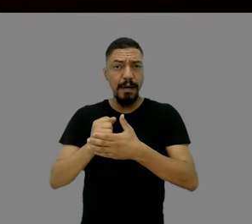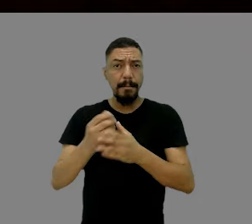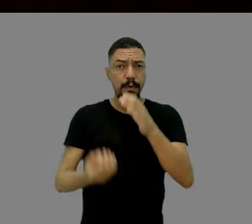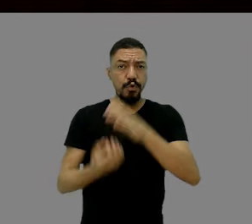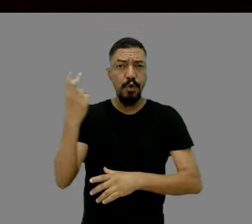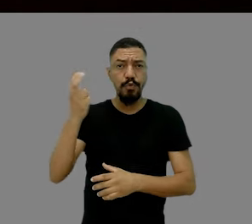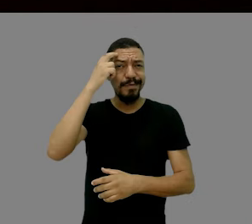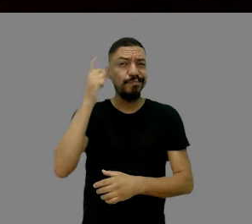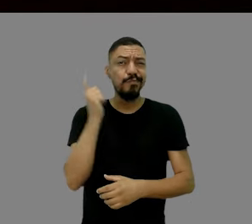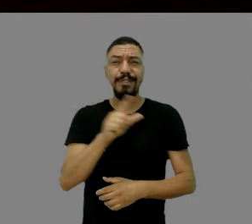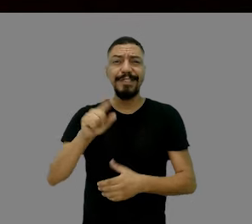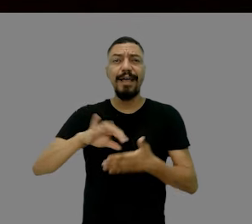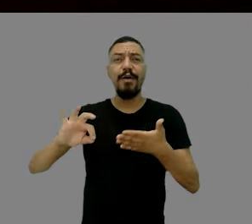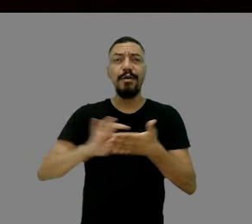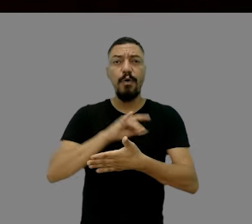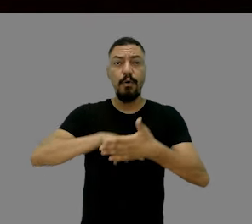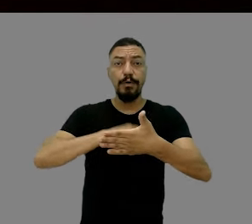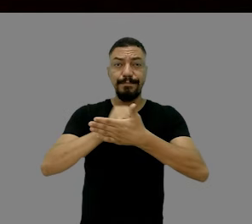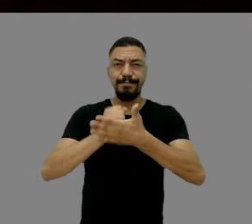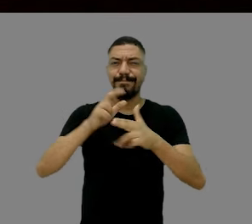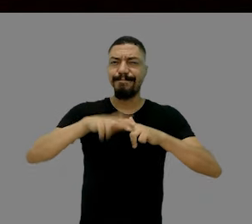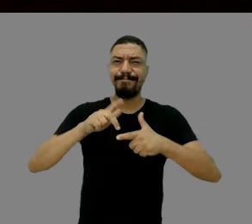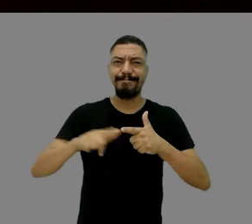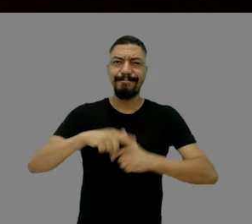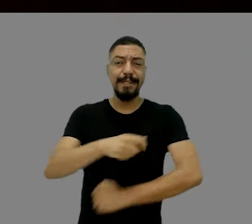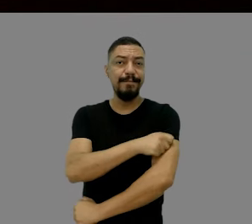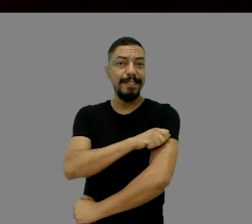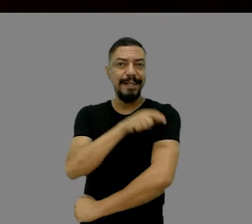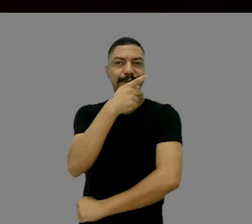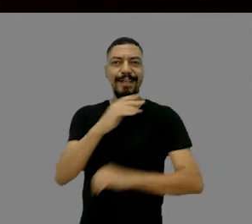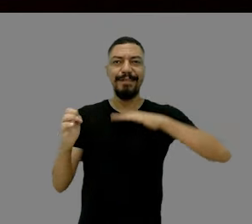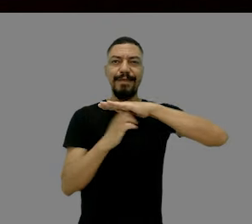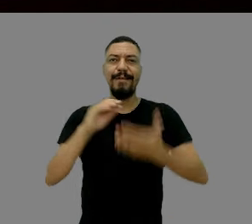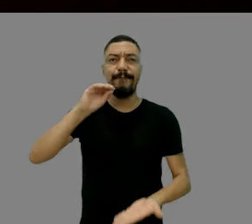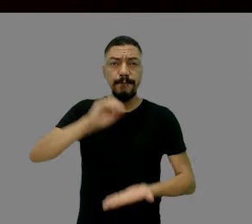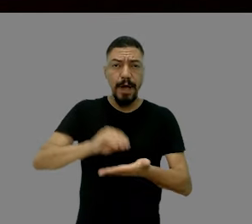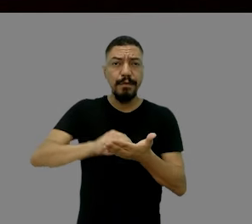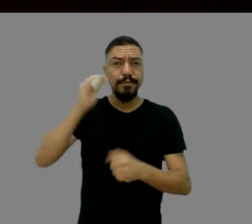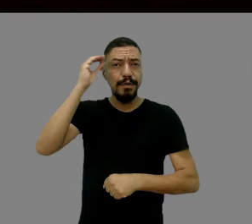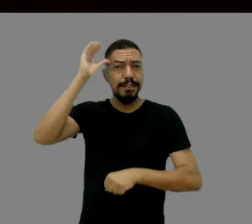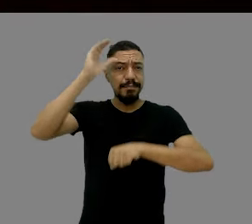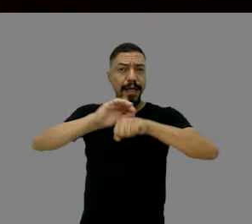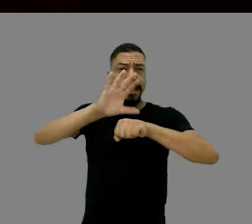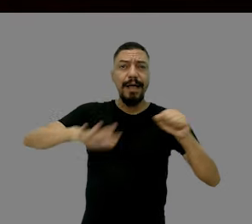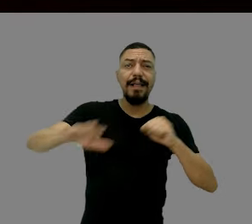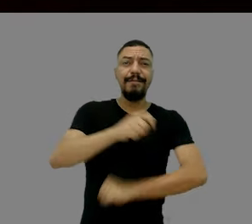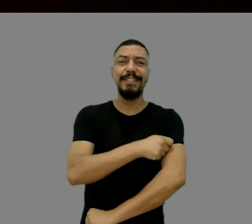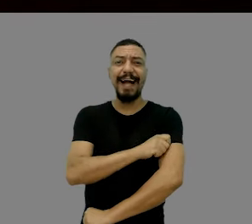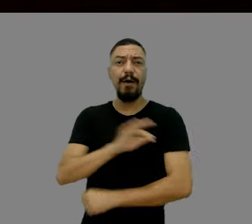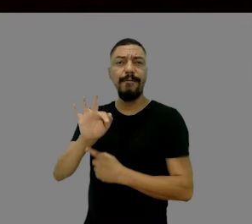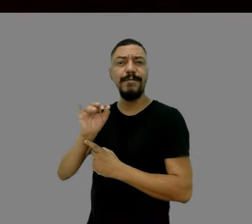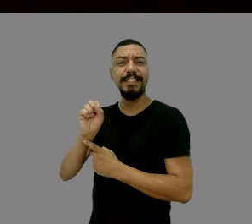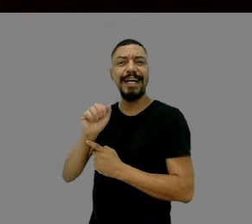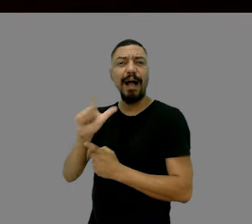por falta de conhecimento fiscal. Quando a gente, como produtores, tem esse cuidado e tem o cuidado com